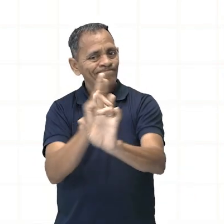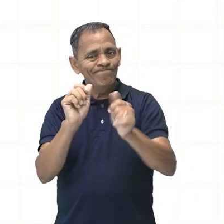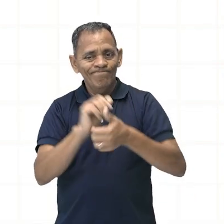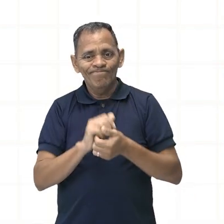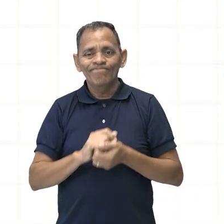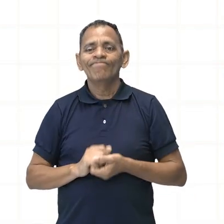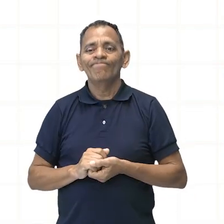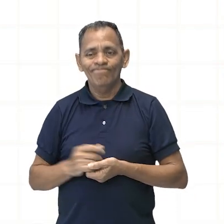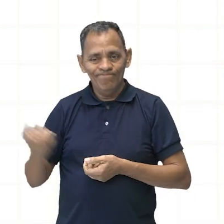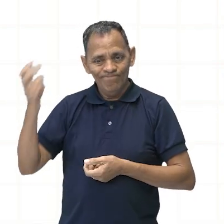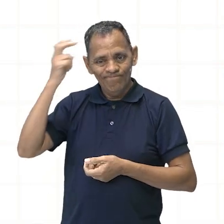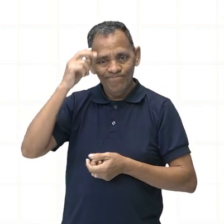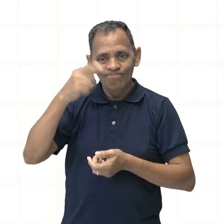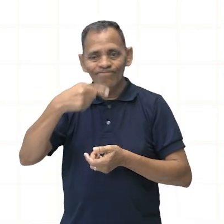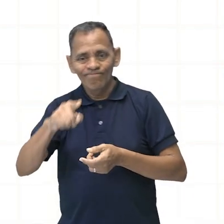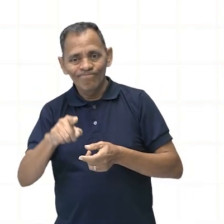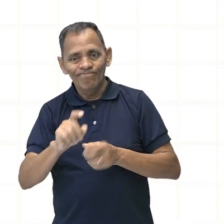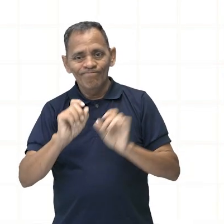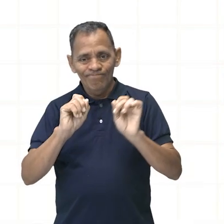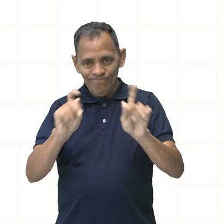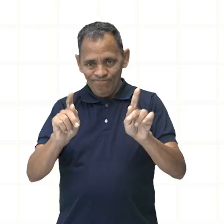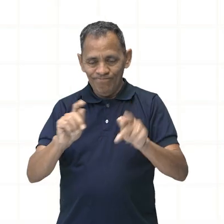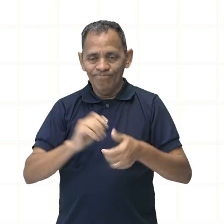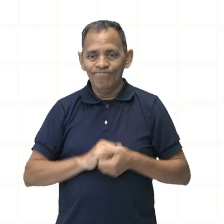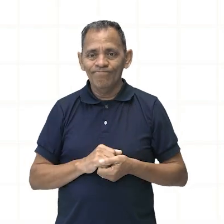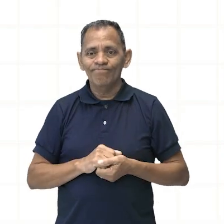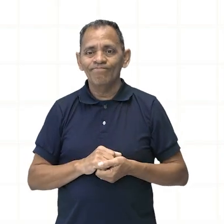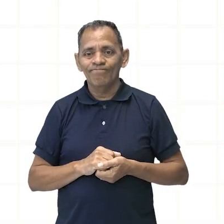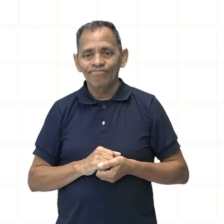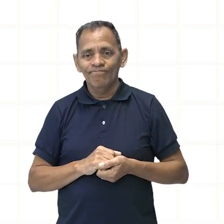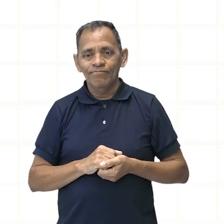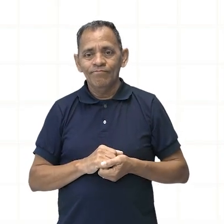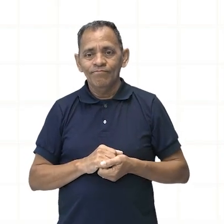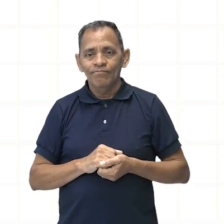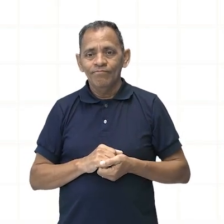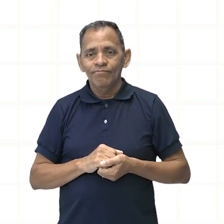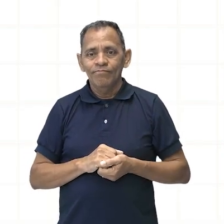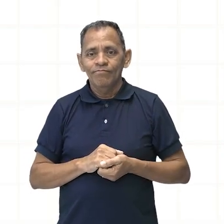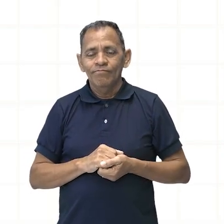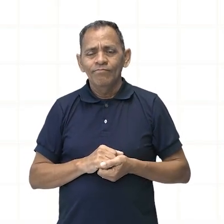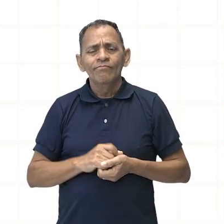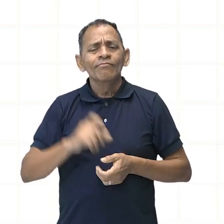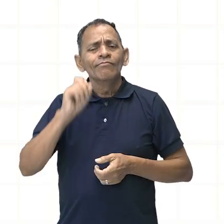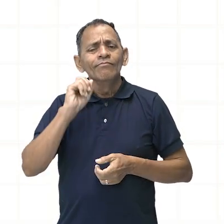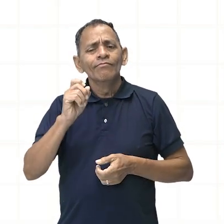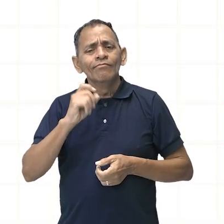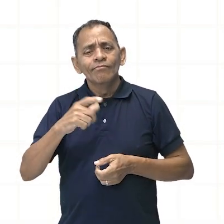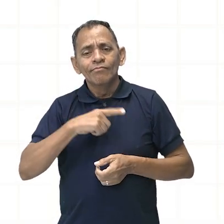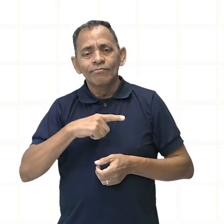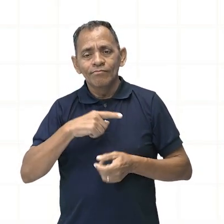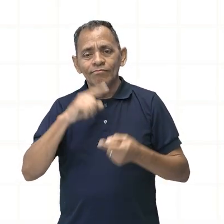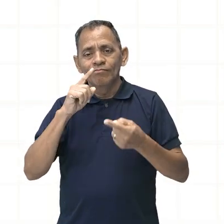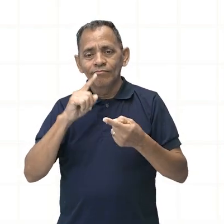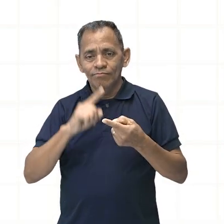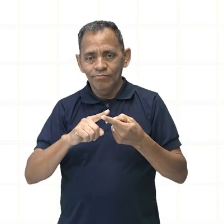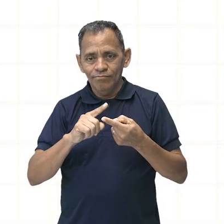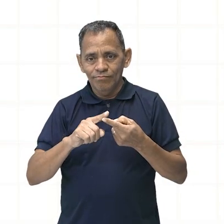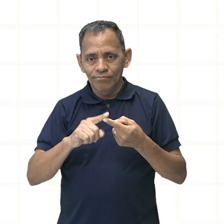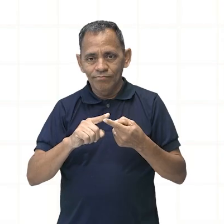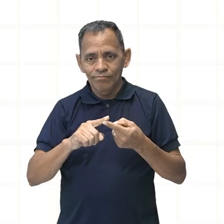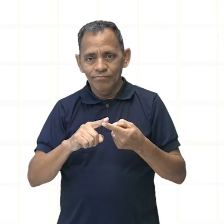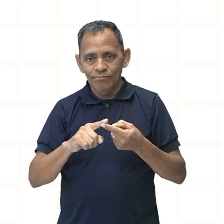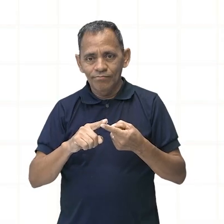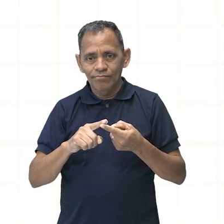às outras culturas, certo? E aí, turma, quem tem o eurocentrismo, perdão, ele